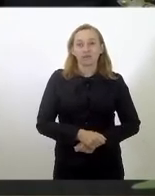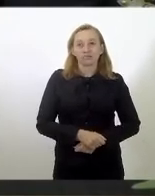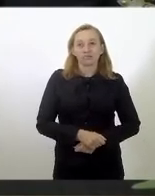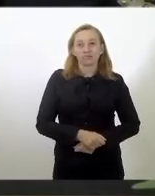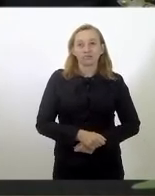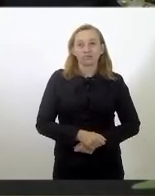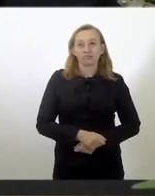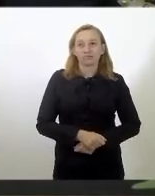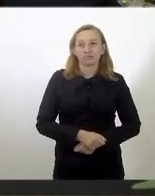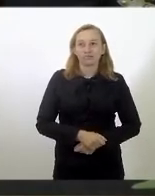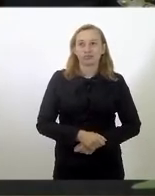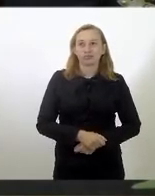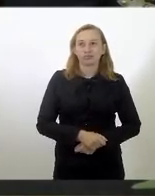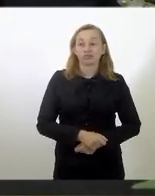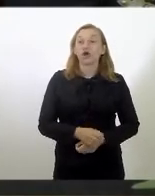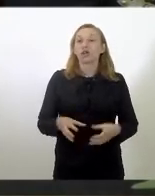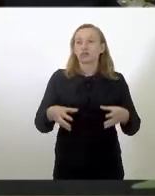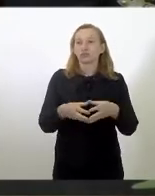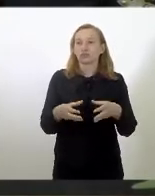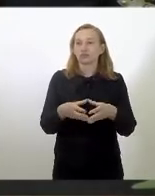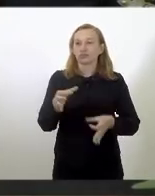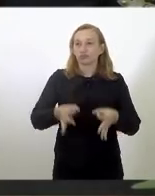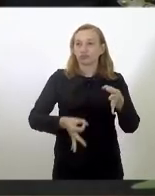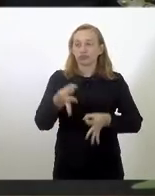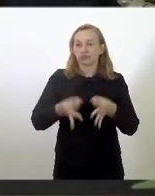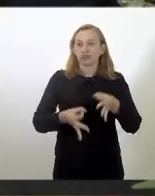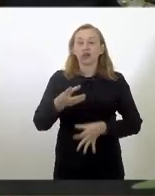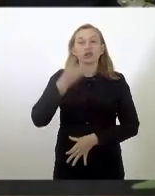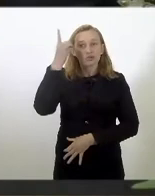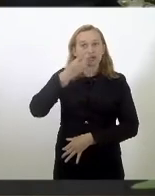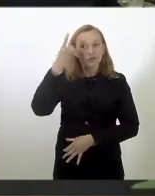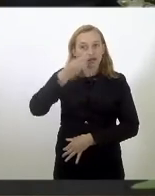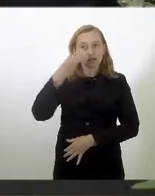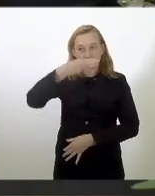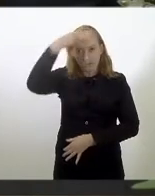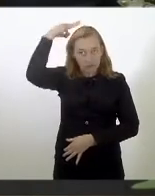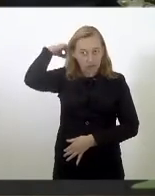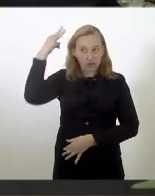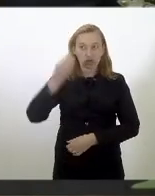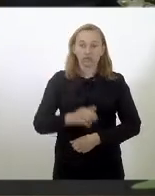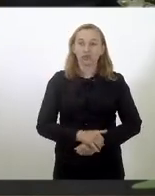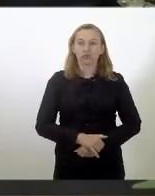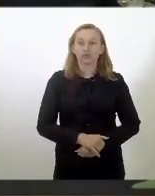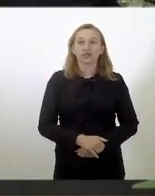Para emitir parecer pela Comissão de Constituição e Justiça, deputado Márcio Pacheco.